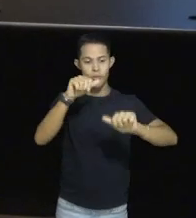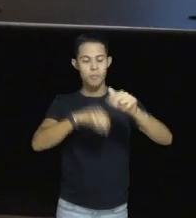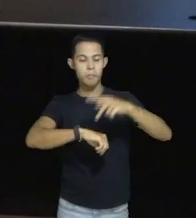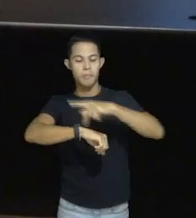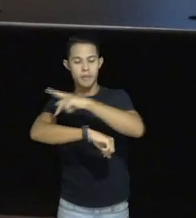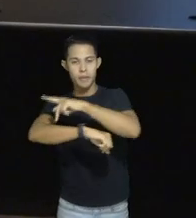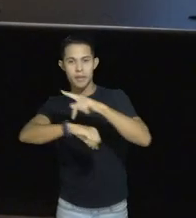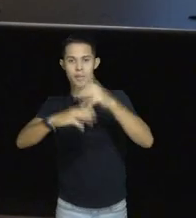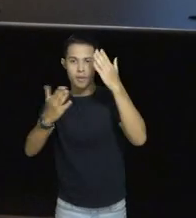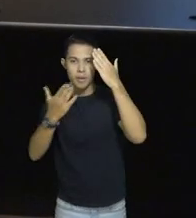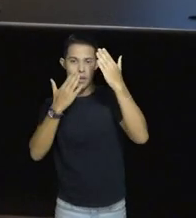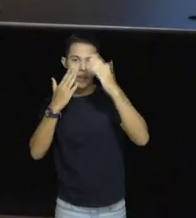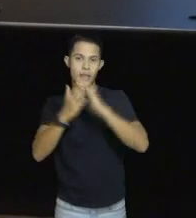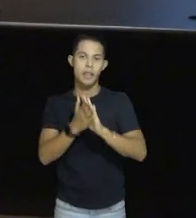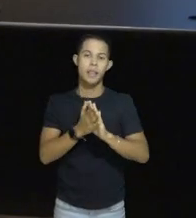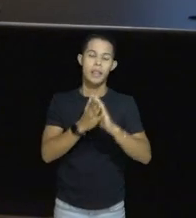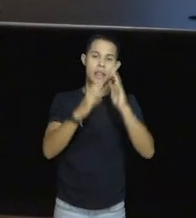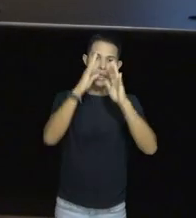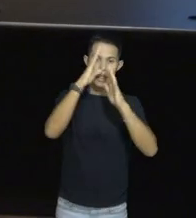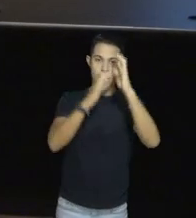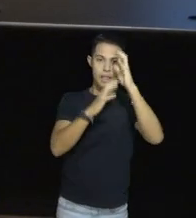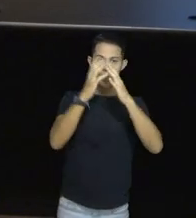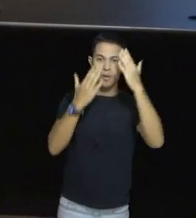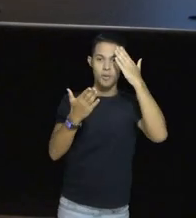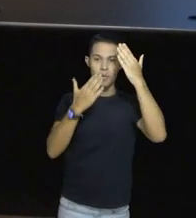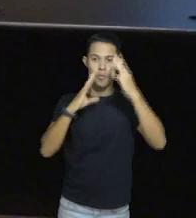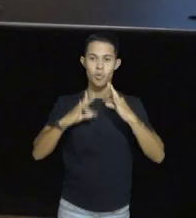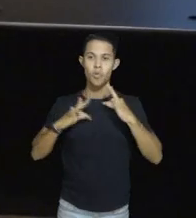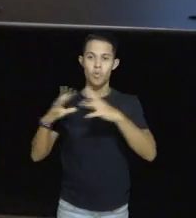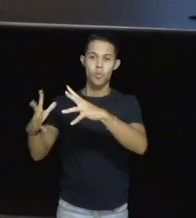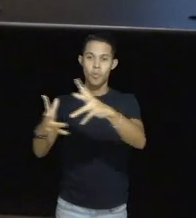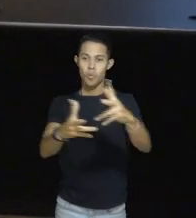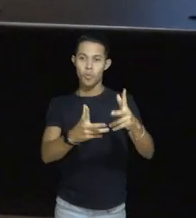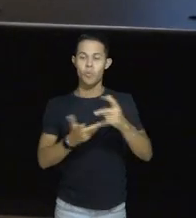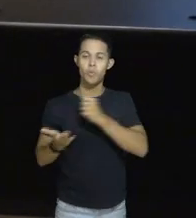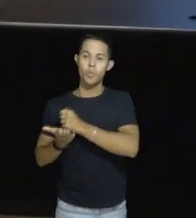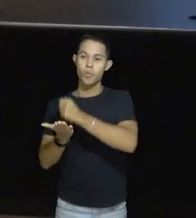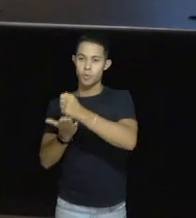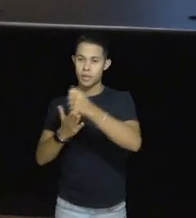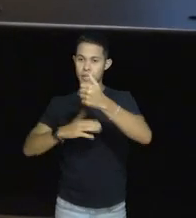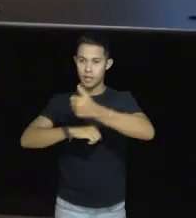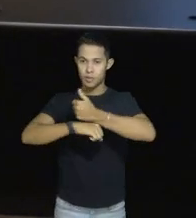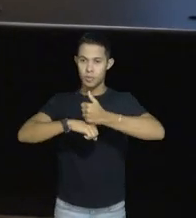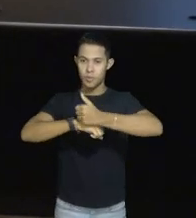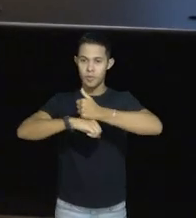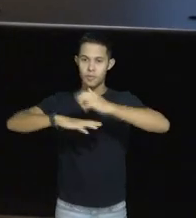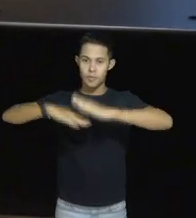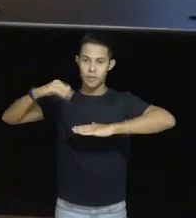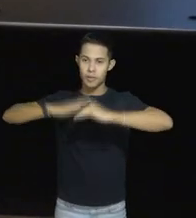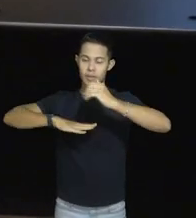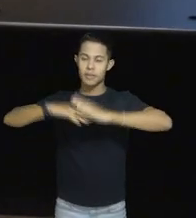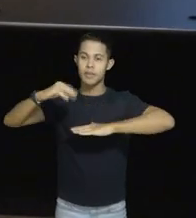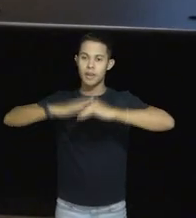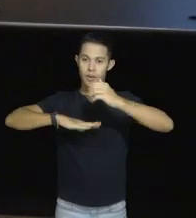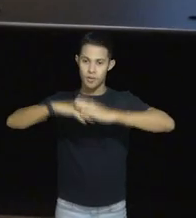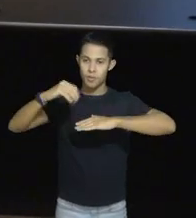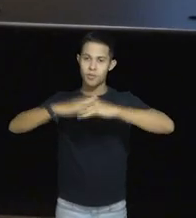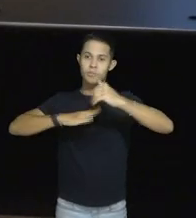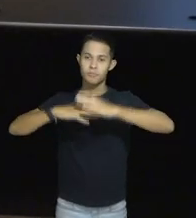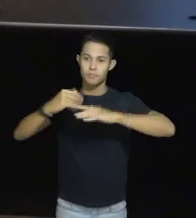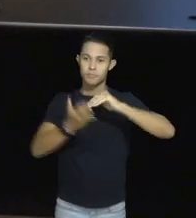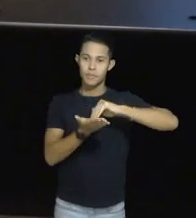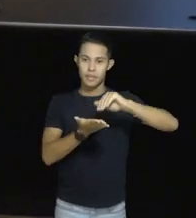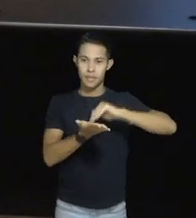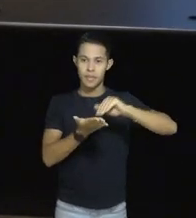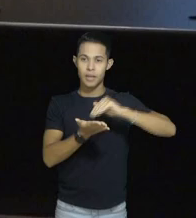a neuropsicóloga, tudo contratado pela Secretaria da Educação para que a gente possa ter controle da agenda e poder fazer andar